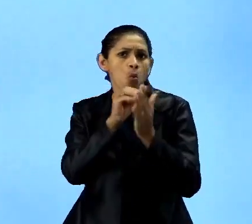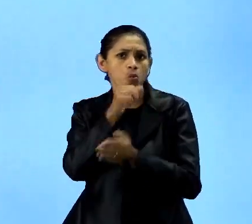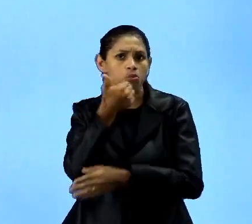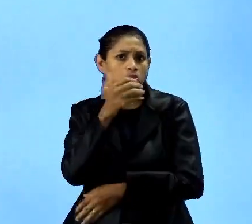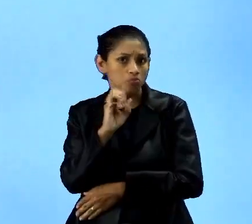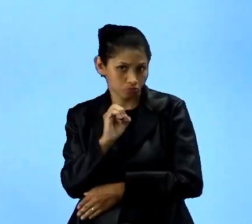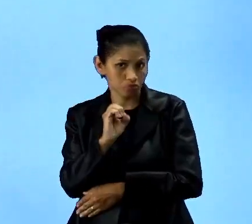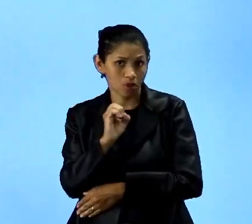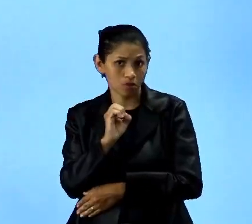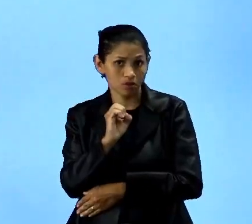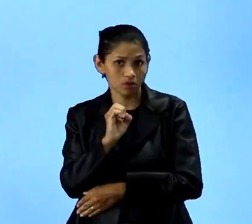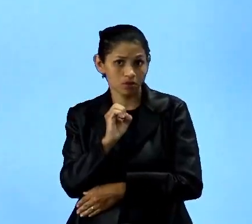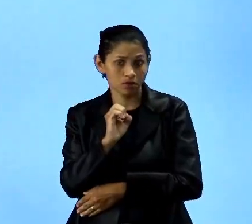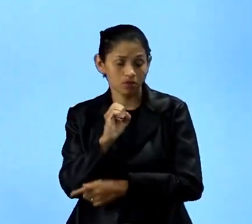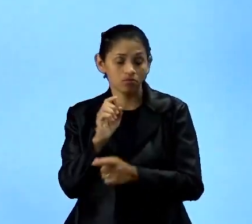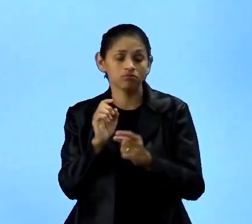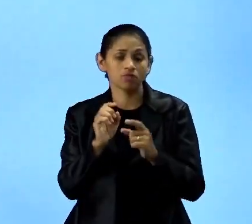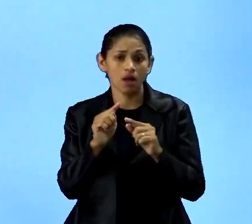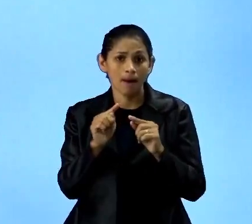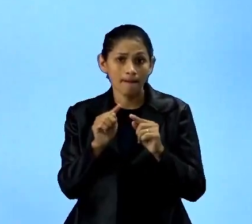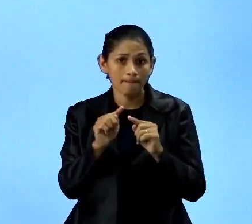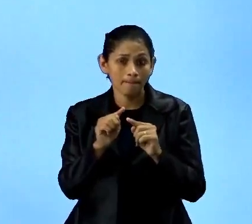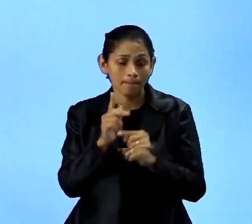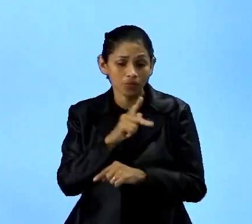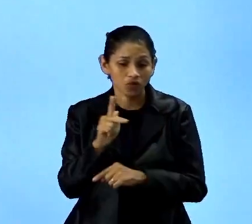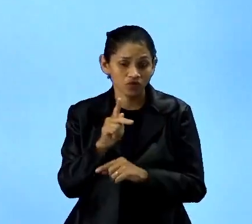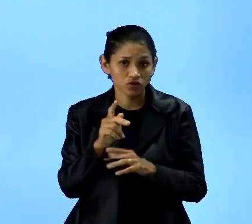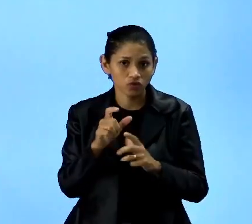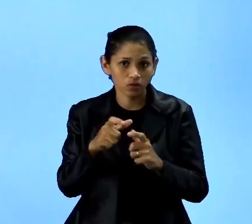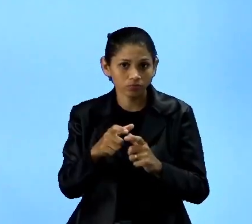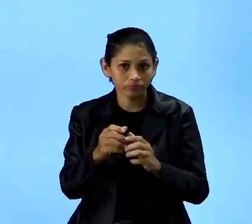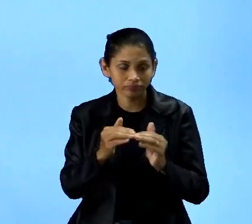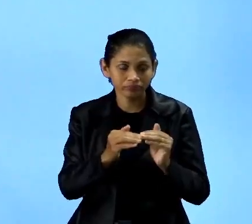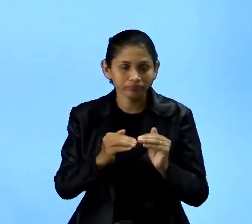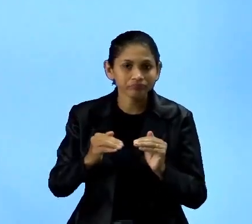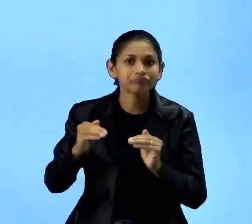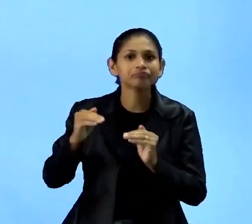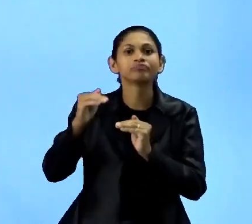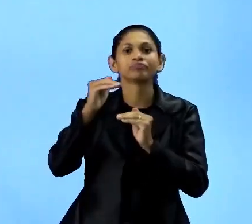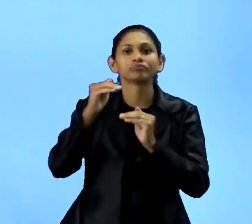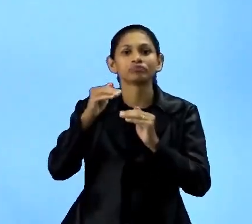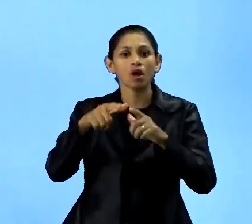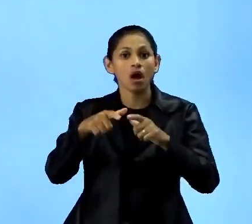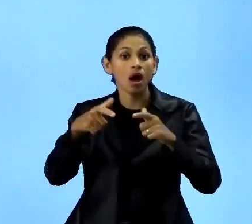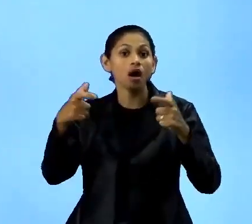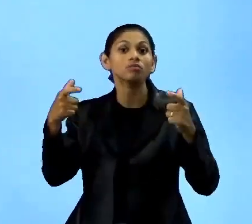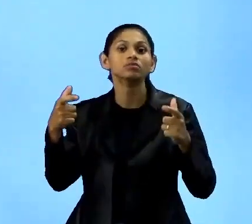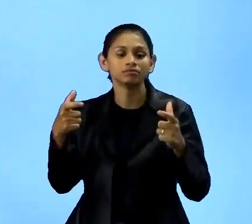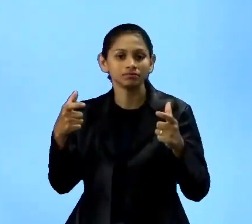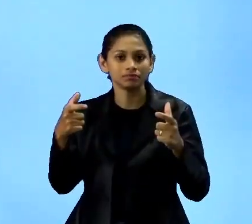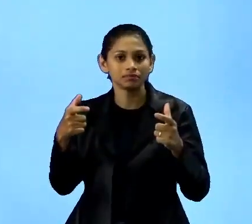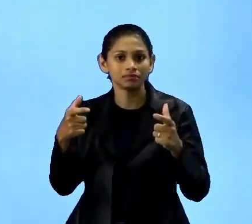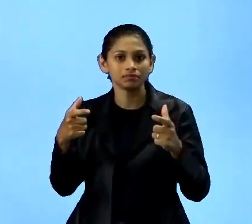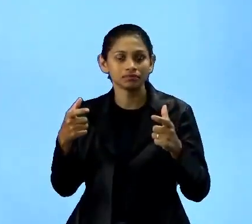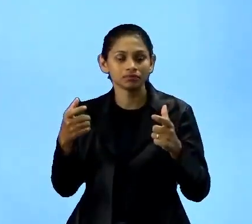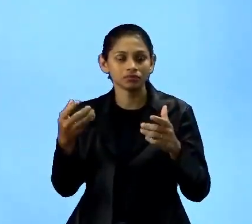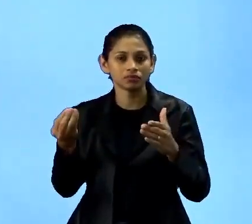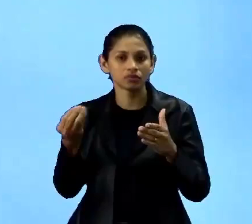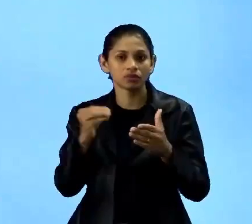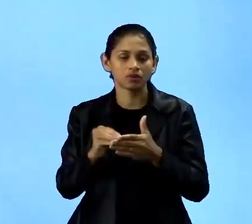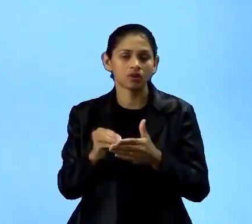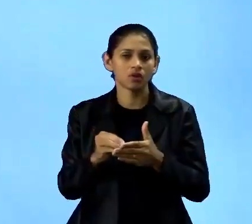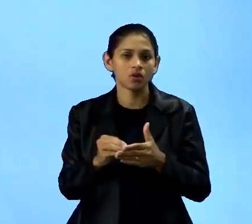os professores usam esse método de arredondamento. Na verdade, quando a gente vai lançar uma nota, nós não lançamos com